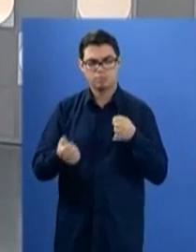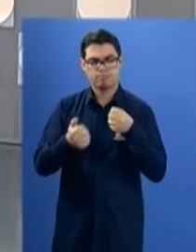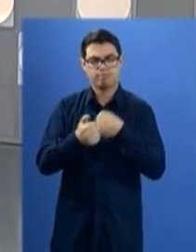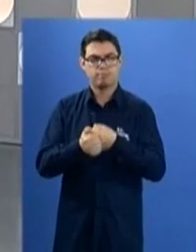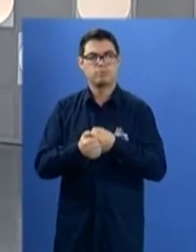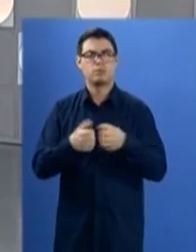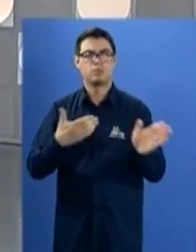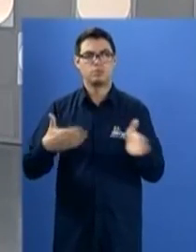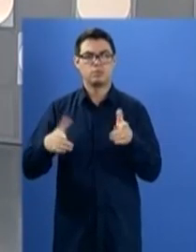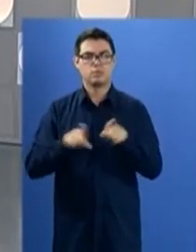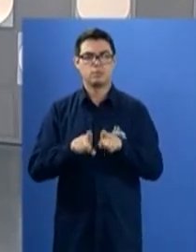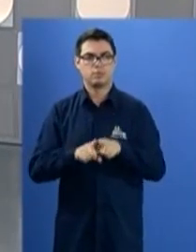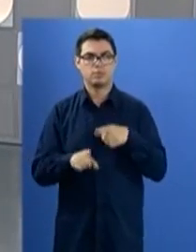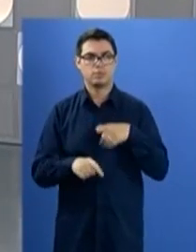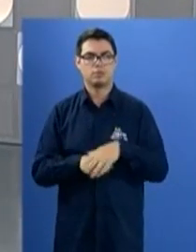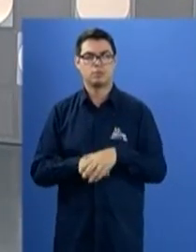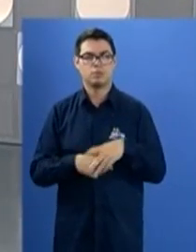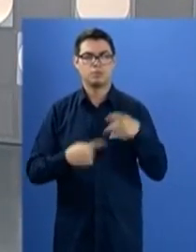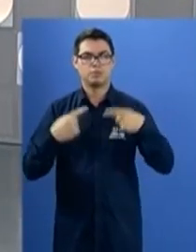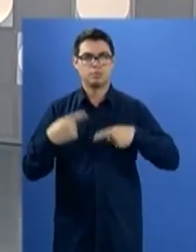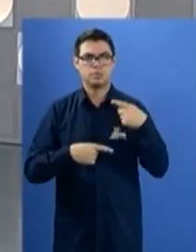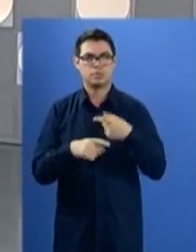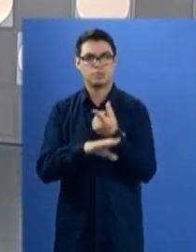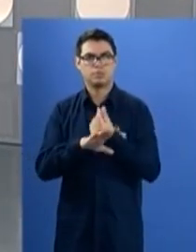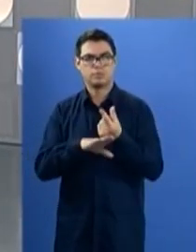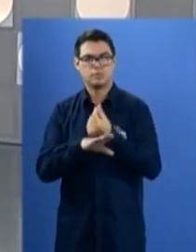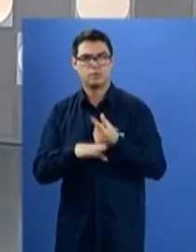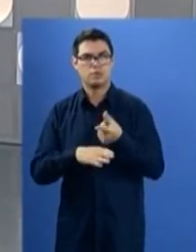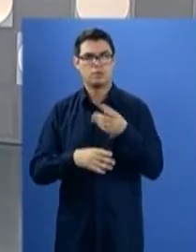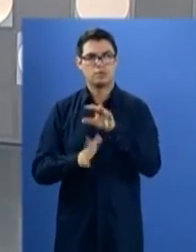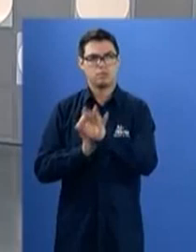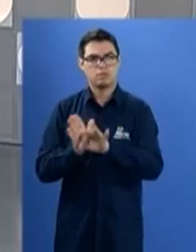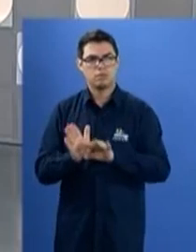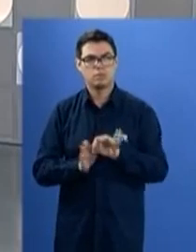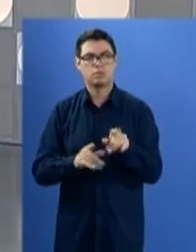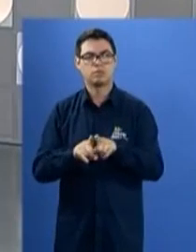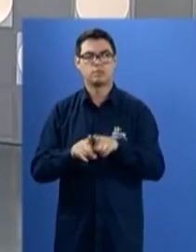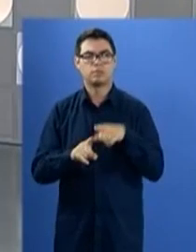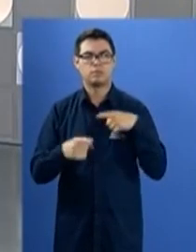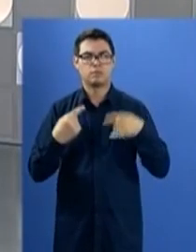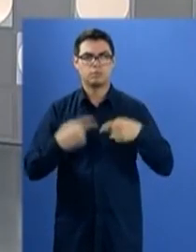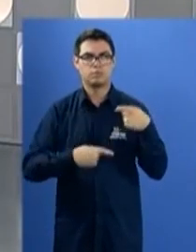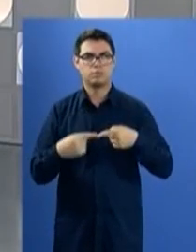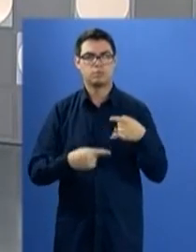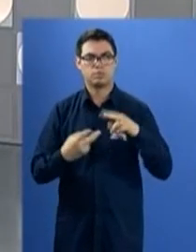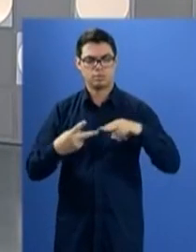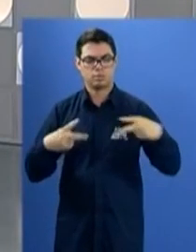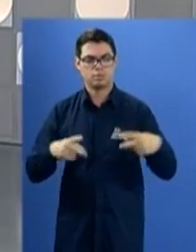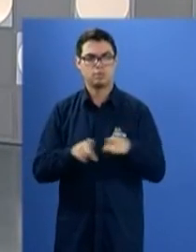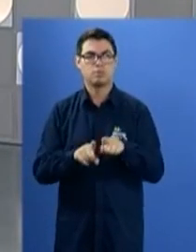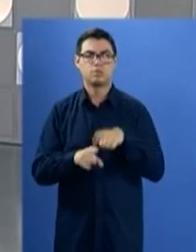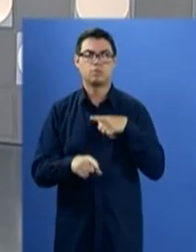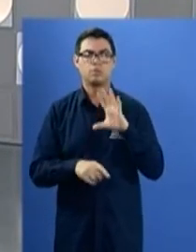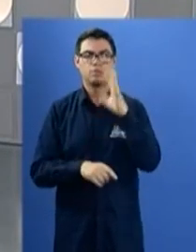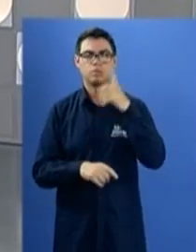uma produção, sejam elas políticas fiscais, a política monetária ou até a política cambial.